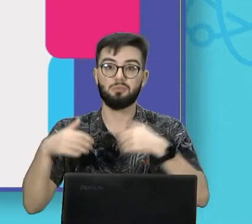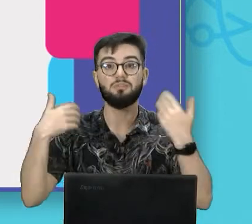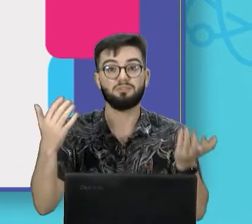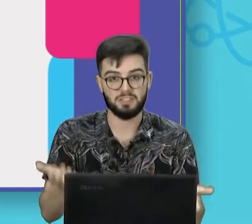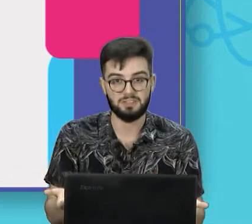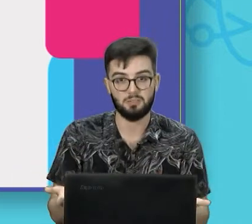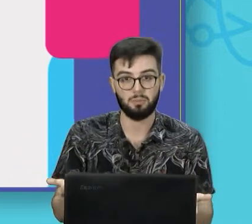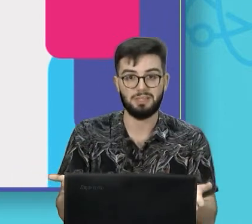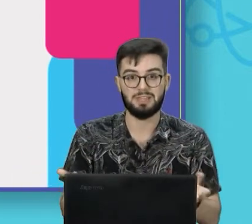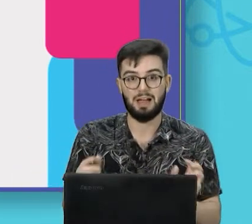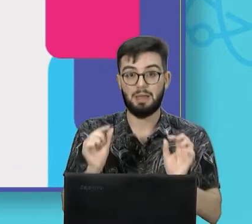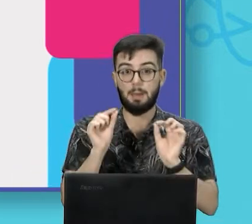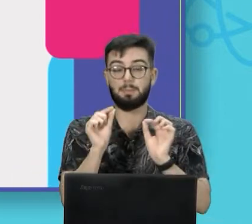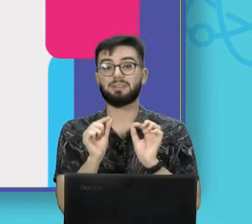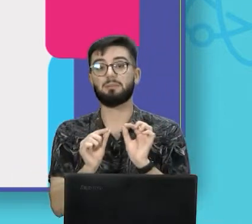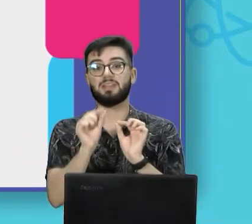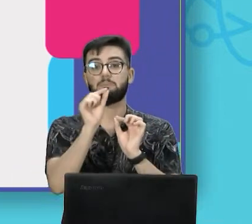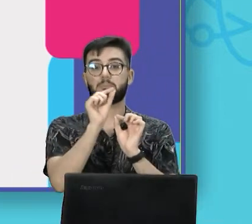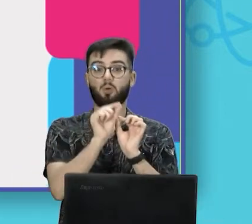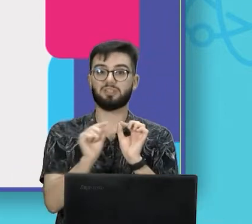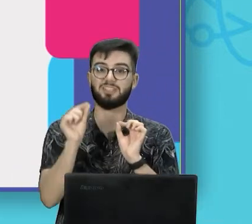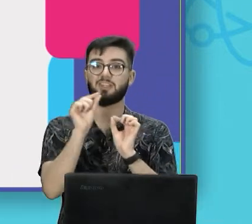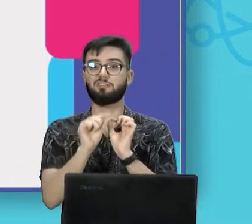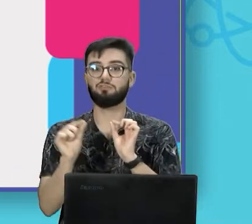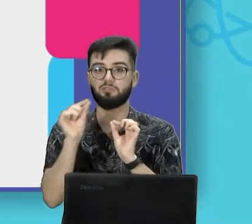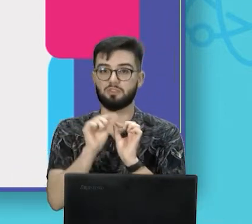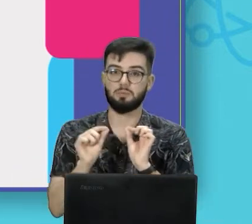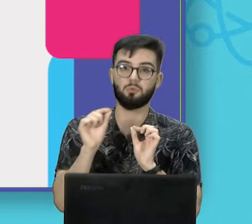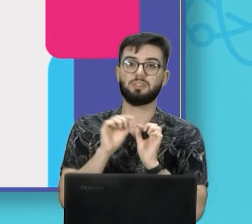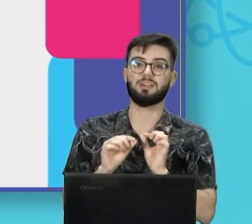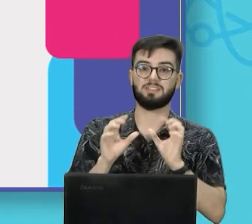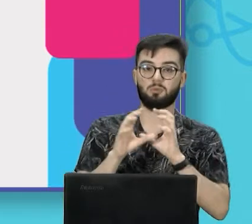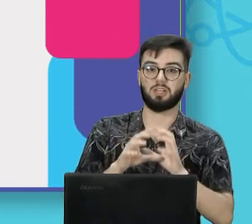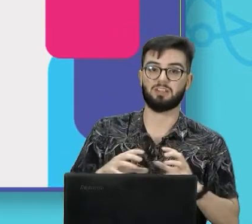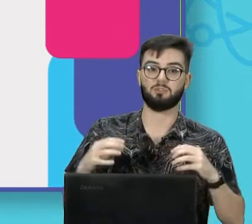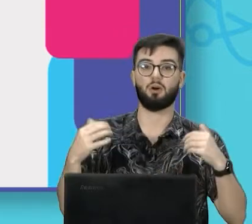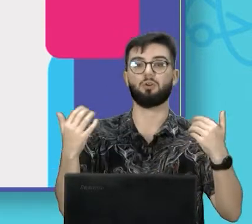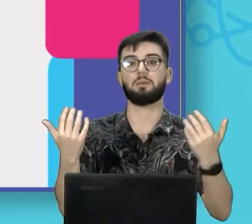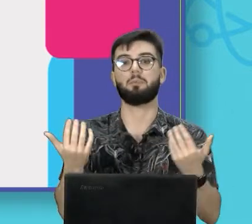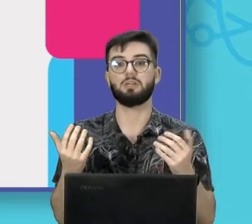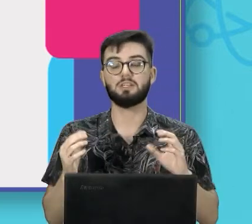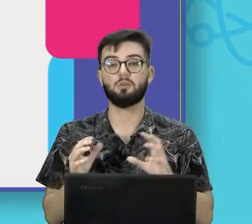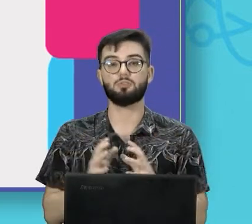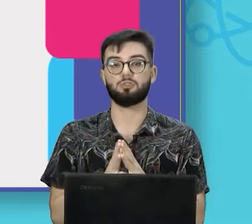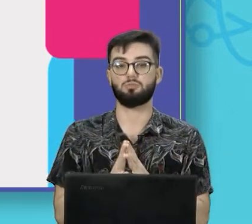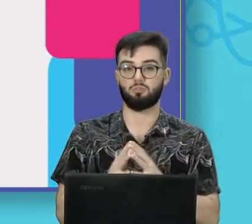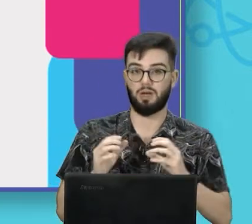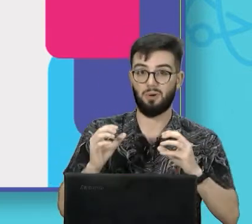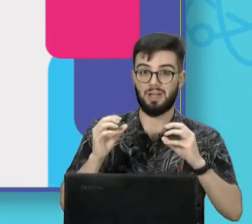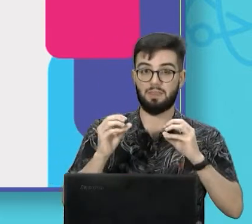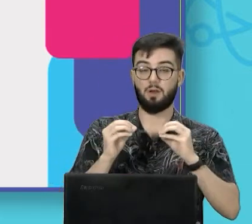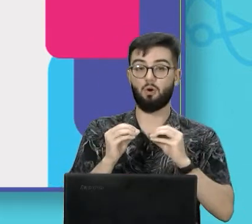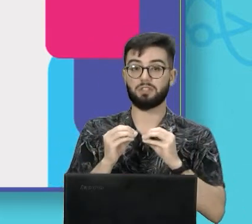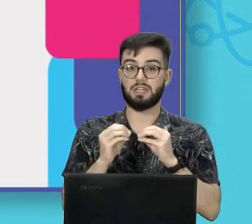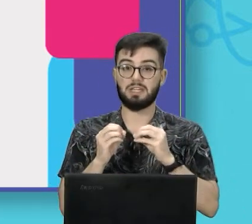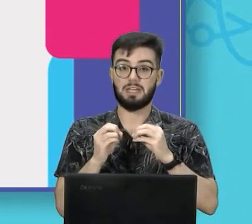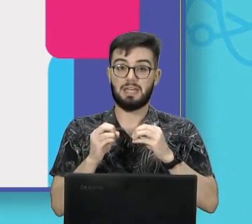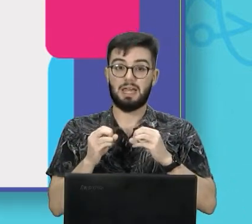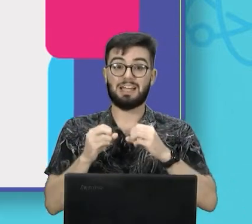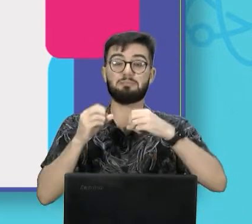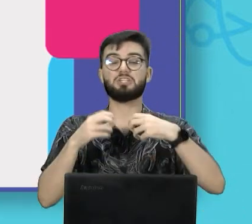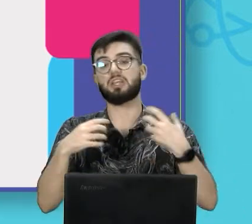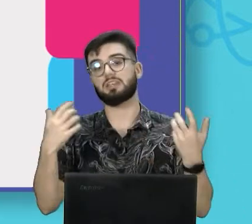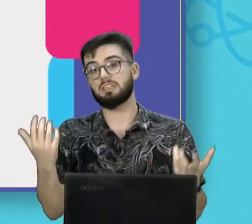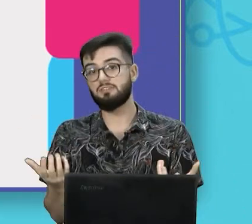88 Fim da Ditadura Militar perceber que processos a distância de alteração na ordem política e constitucional na